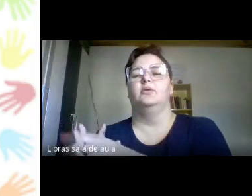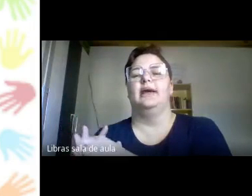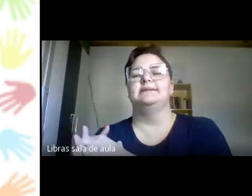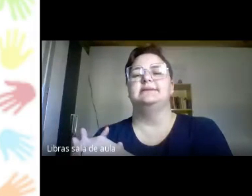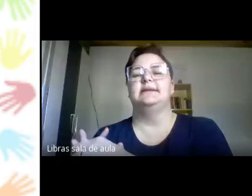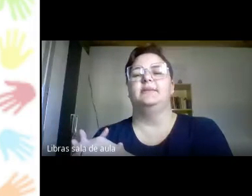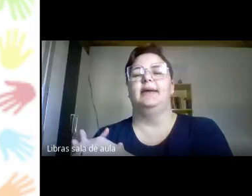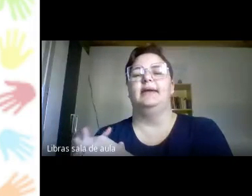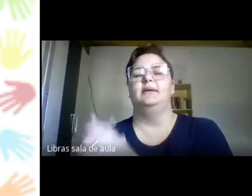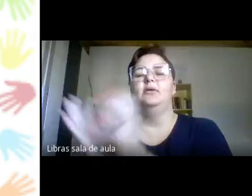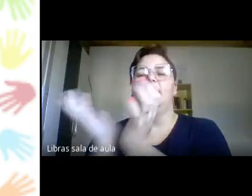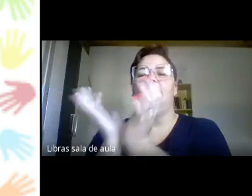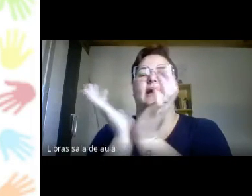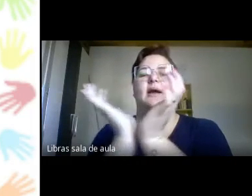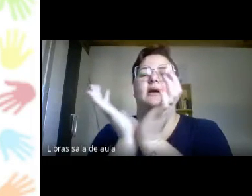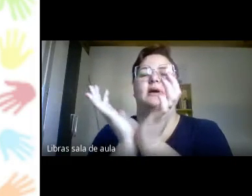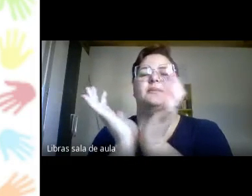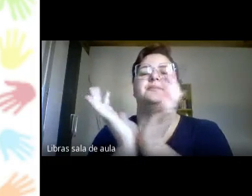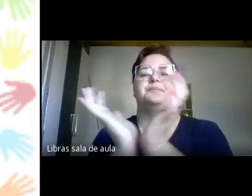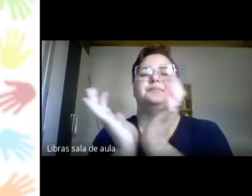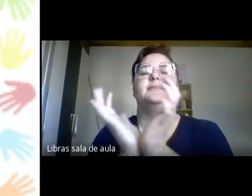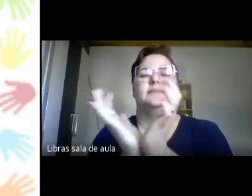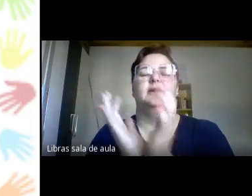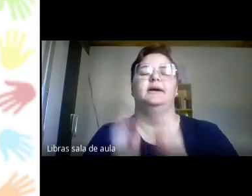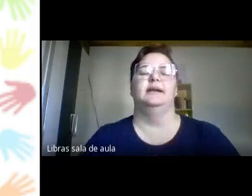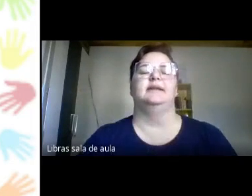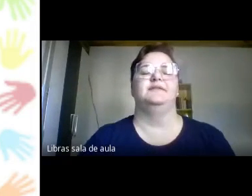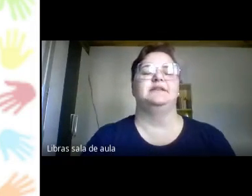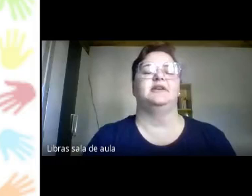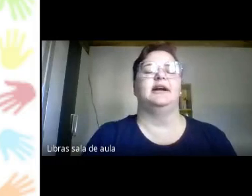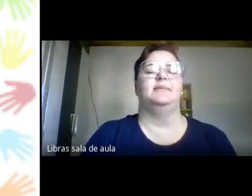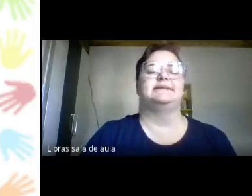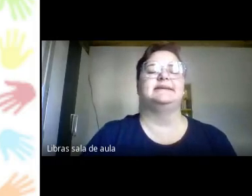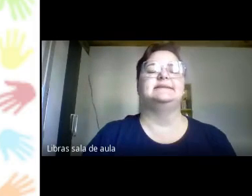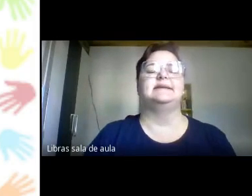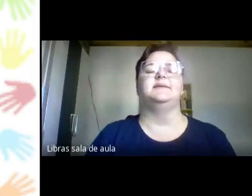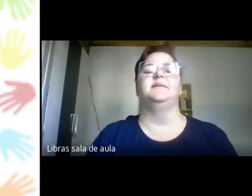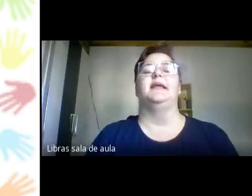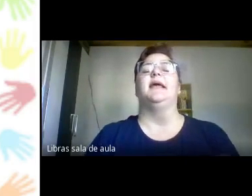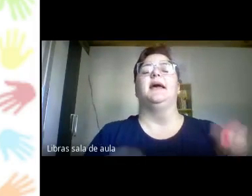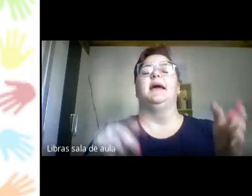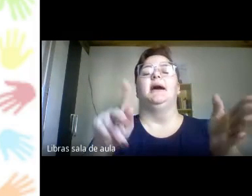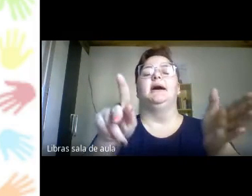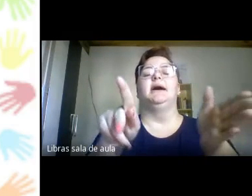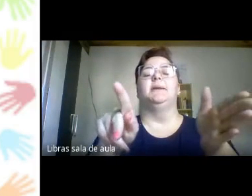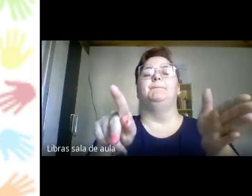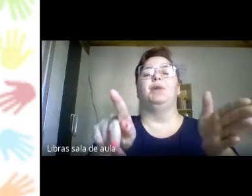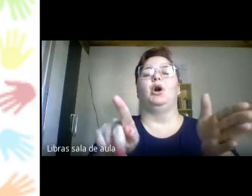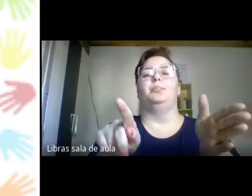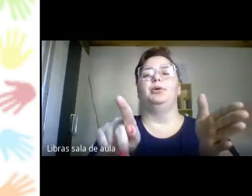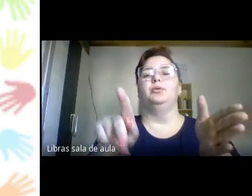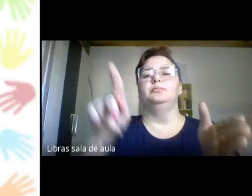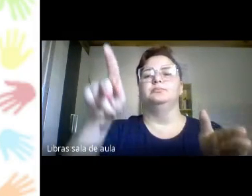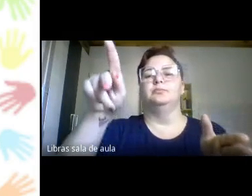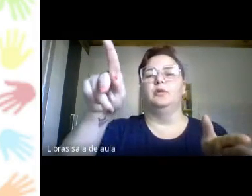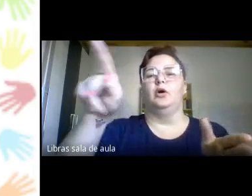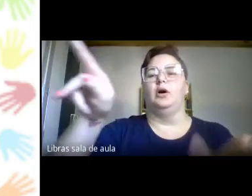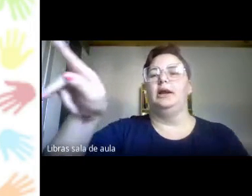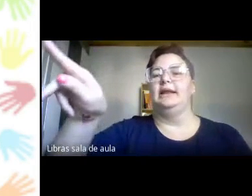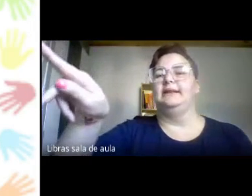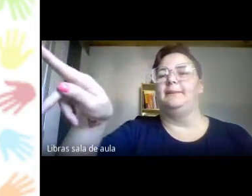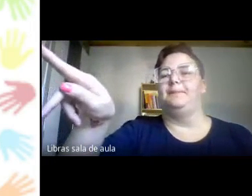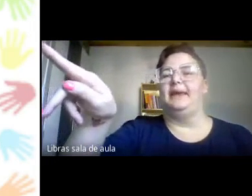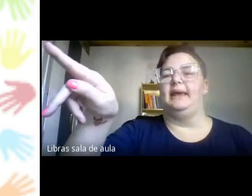Tu conhece assim também? Colega? Ela tá fazendo com a cabeça aqui, sim. Próprio,